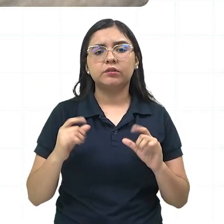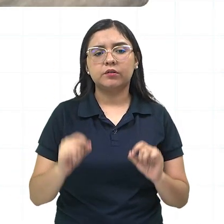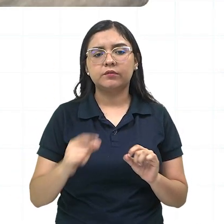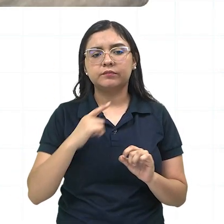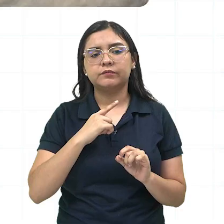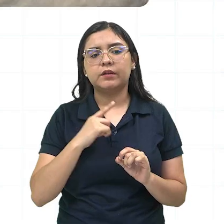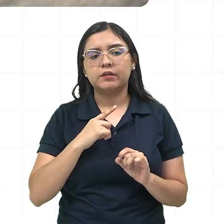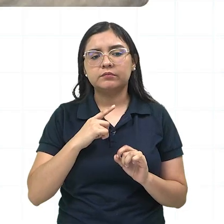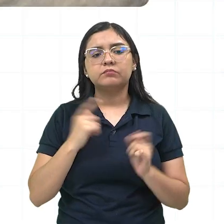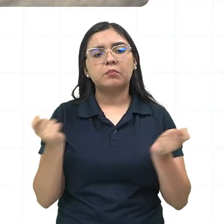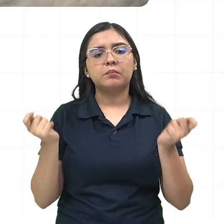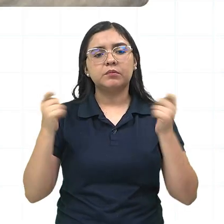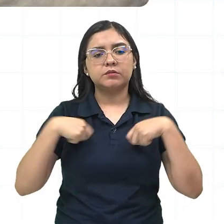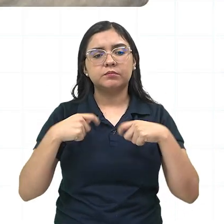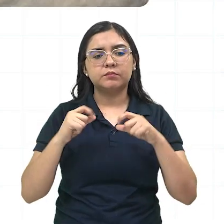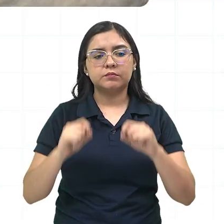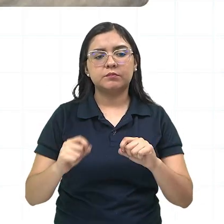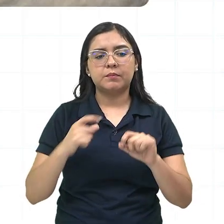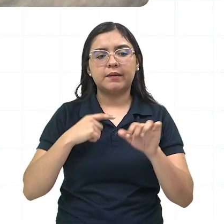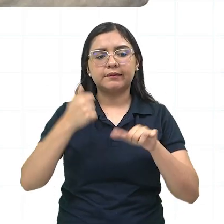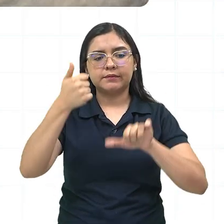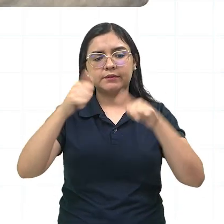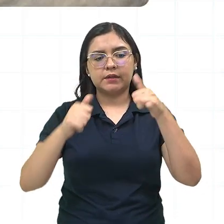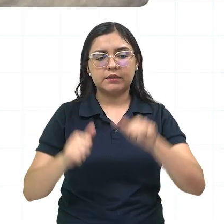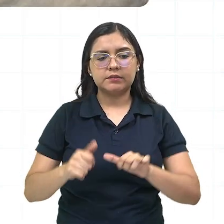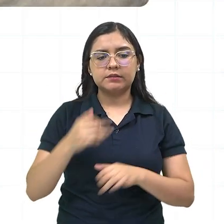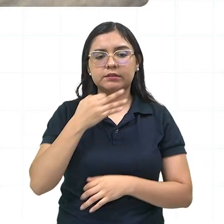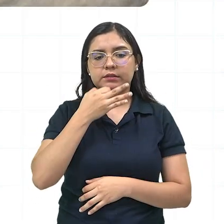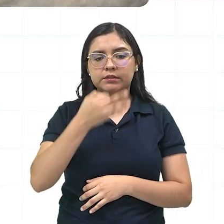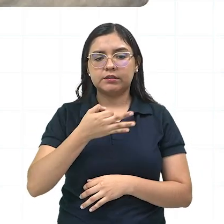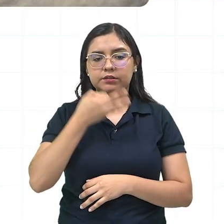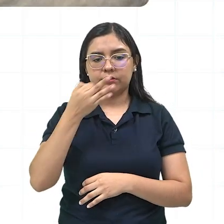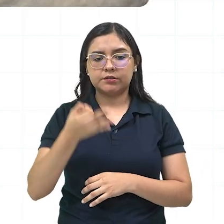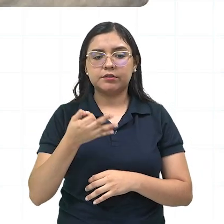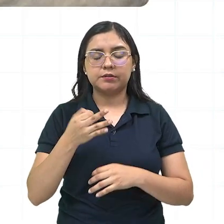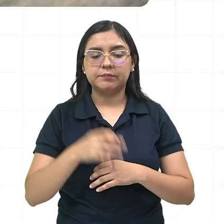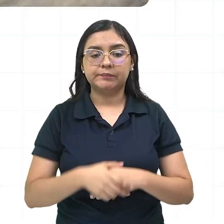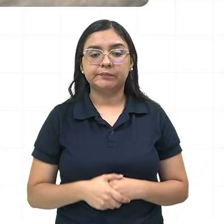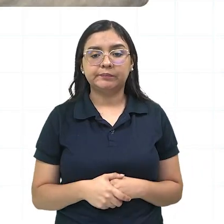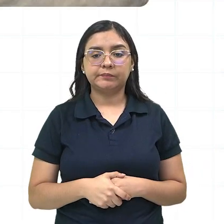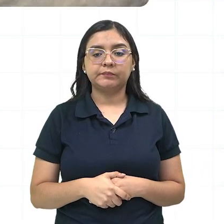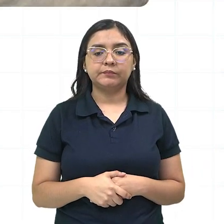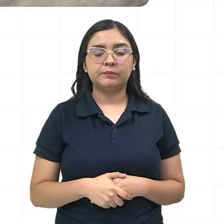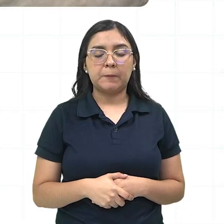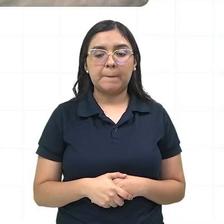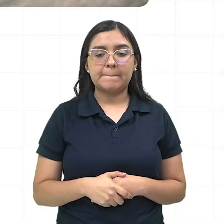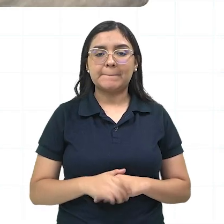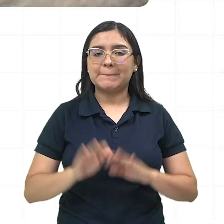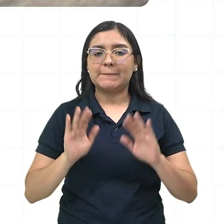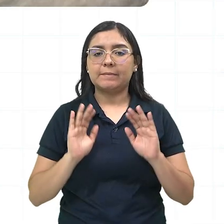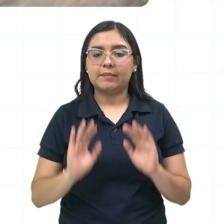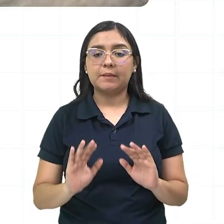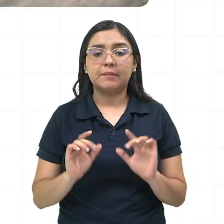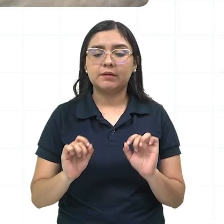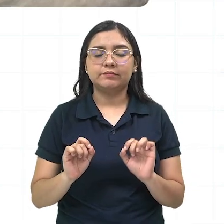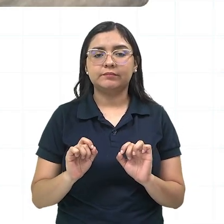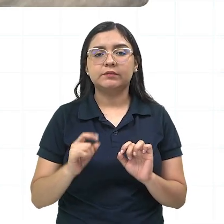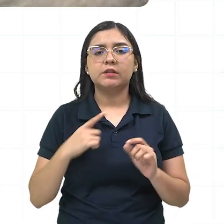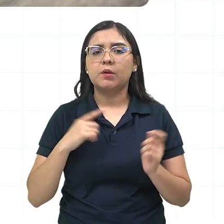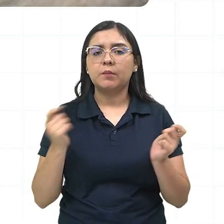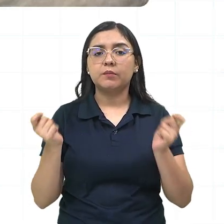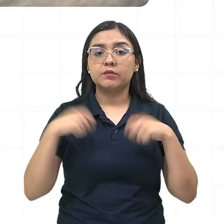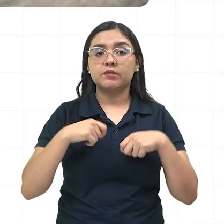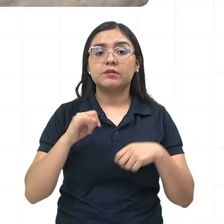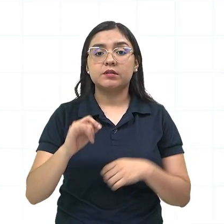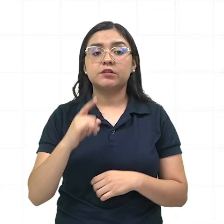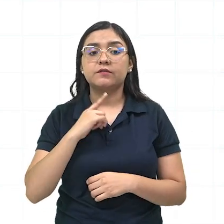criando condições para uma análise crítica em cena das situações representadas. Mas nada disso seria possível se